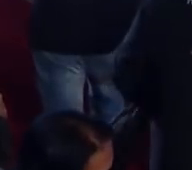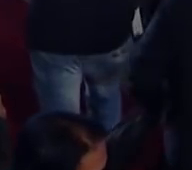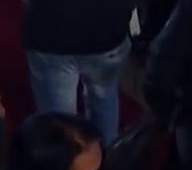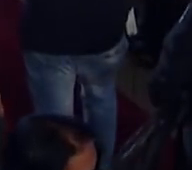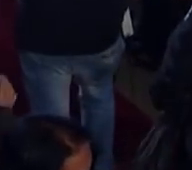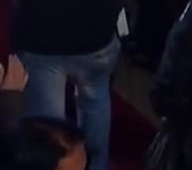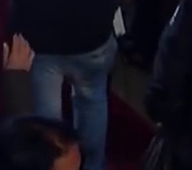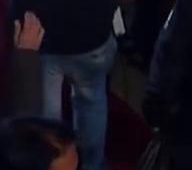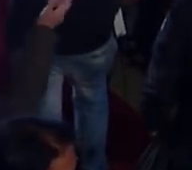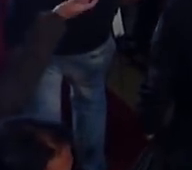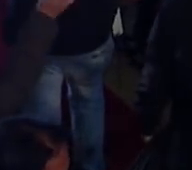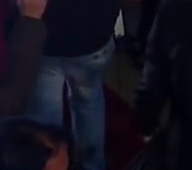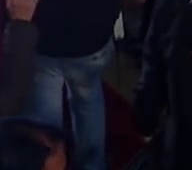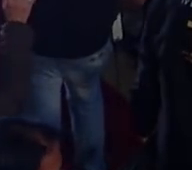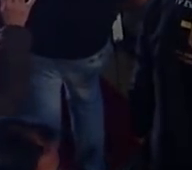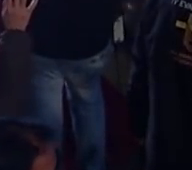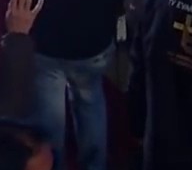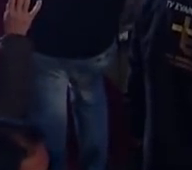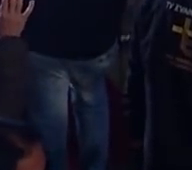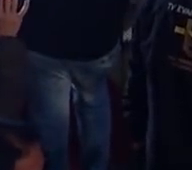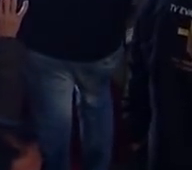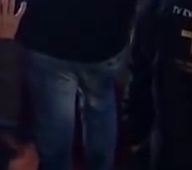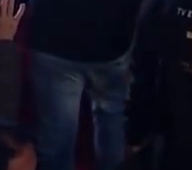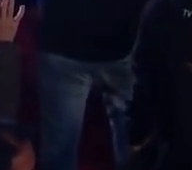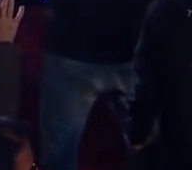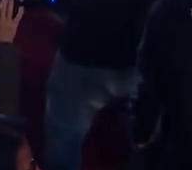estenda suas mãos para a cruz.